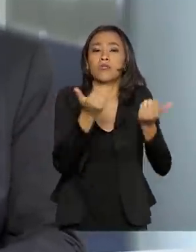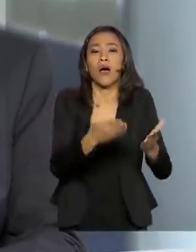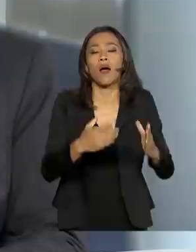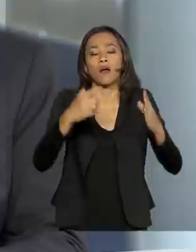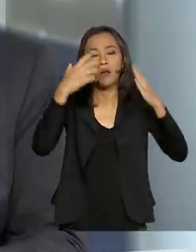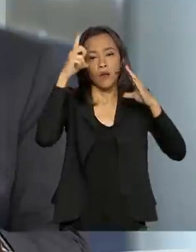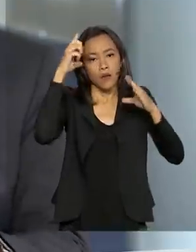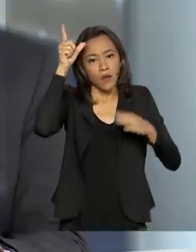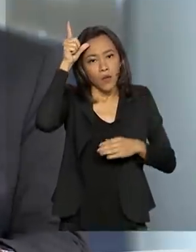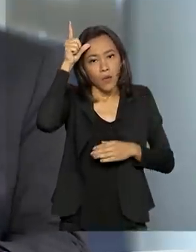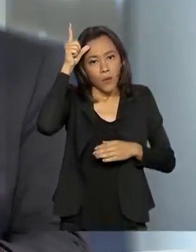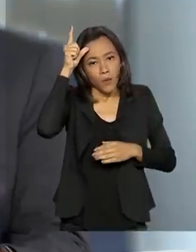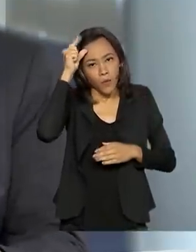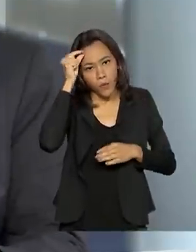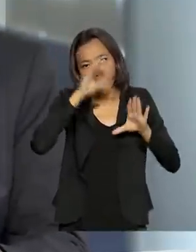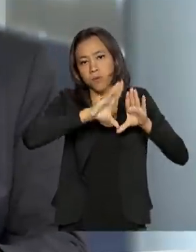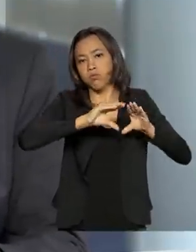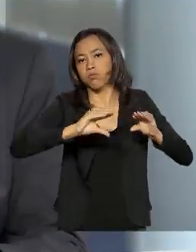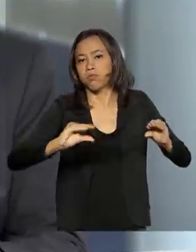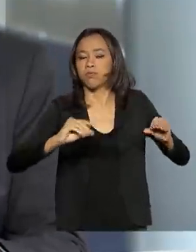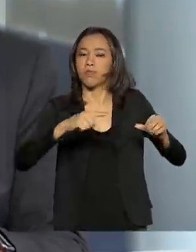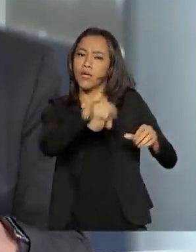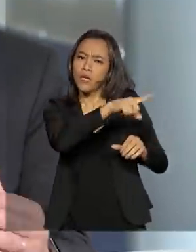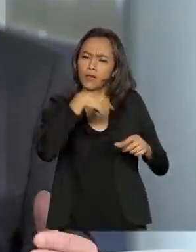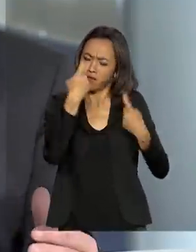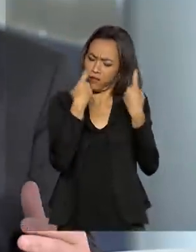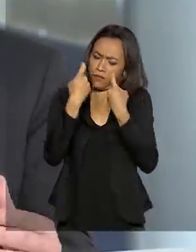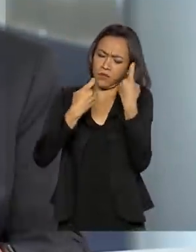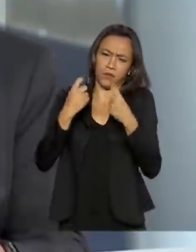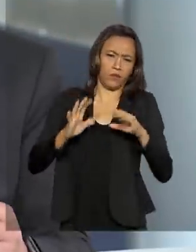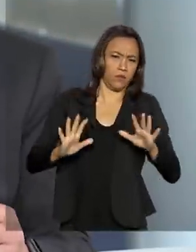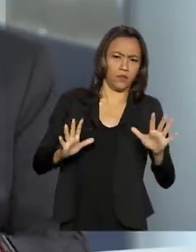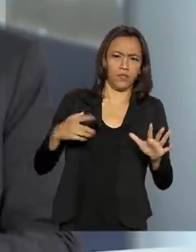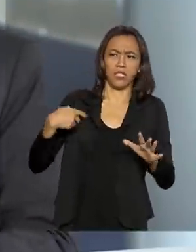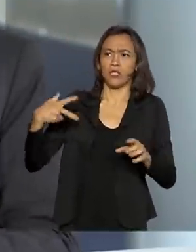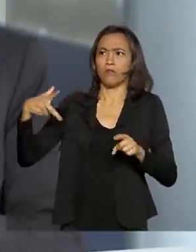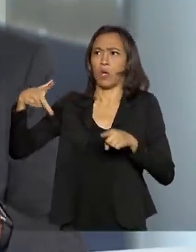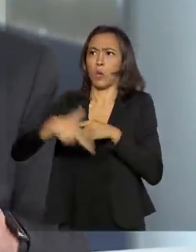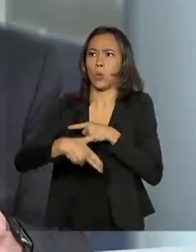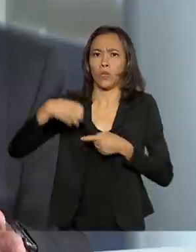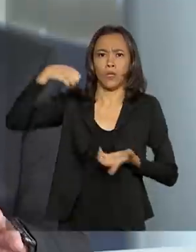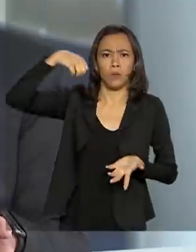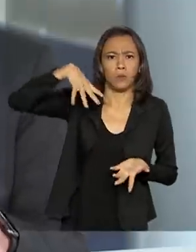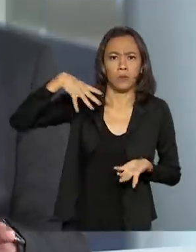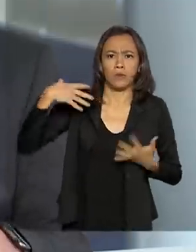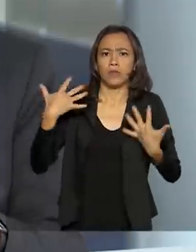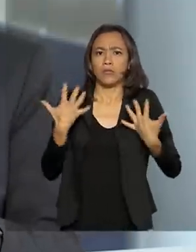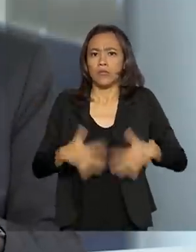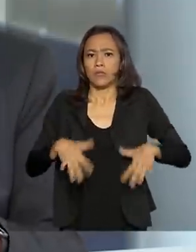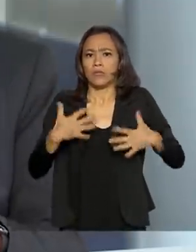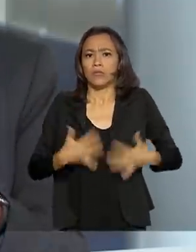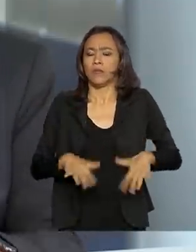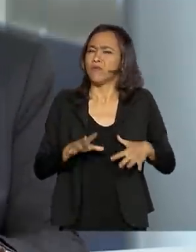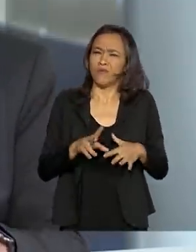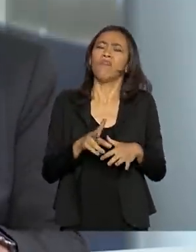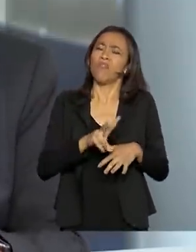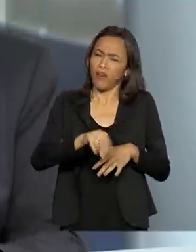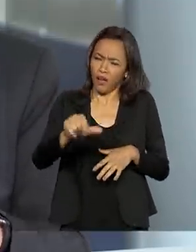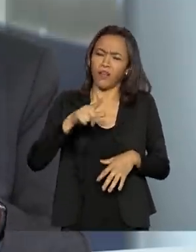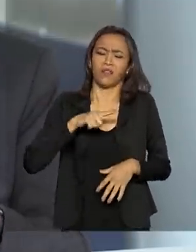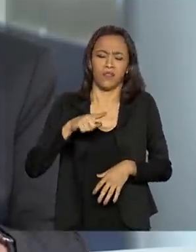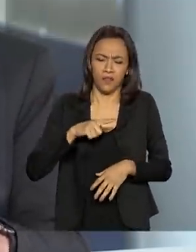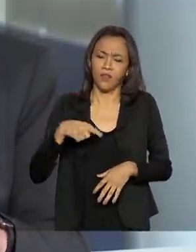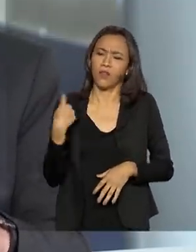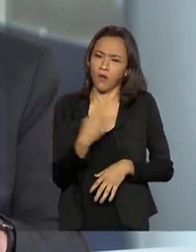aos usuários para que eles não se preocupem se a minha conta vai ser cortada, se eu não vou ter luz. Não, vai ter luz,